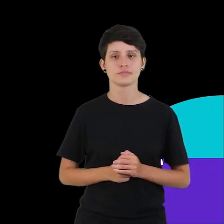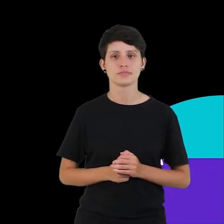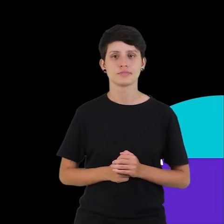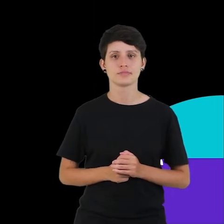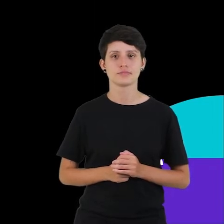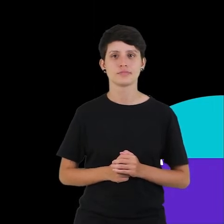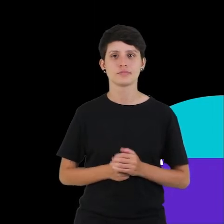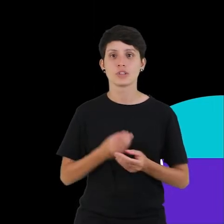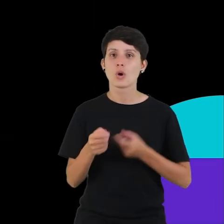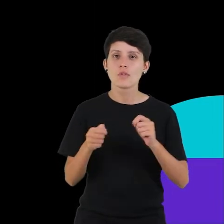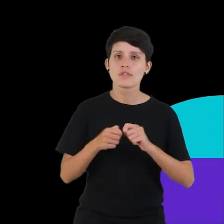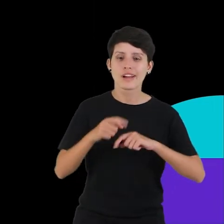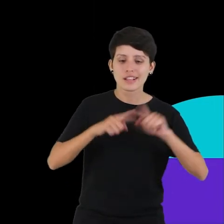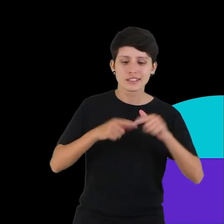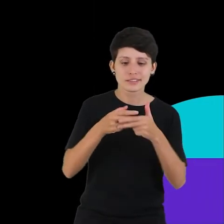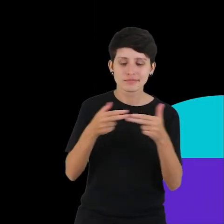Ah, boa. Beleza.